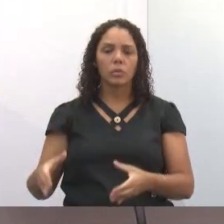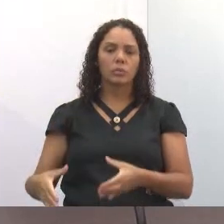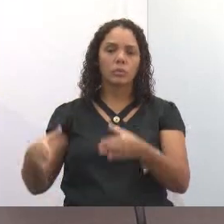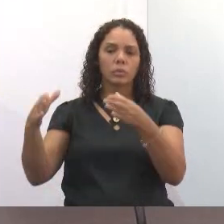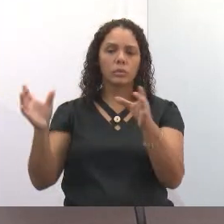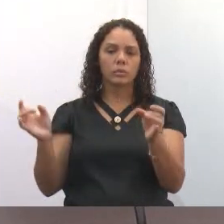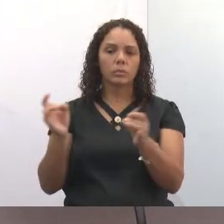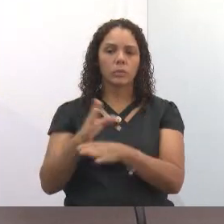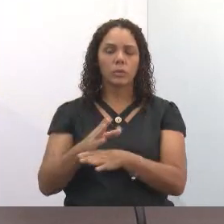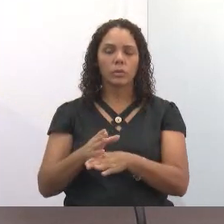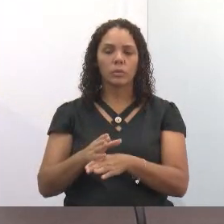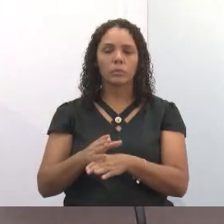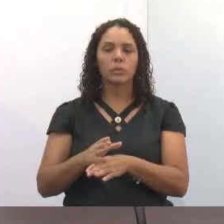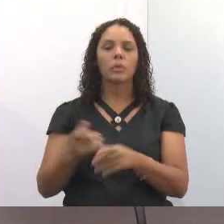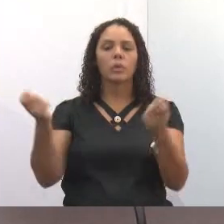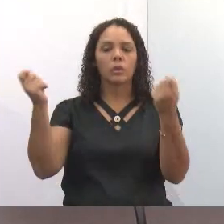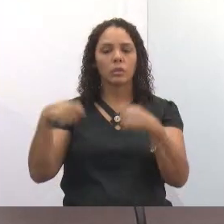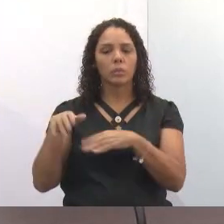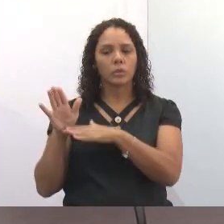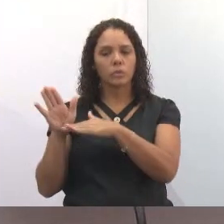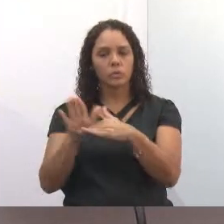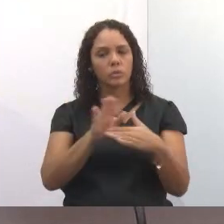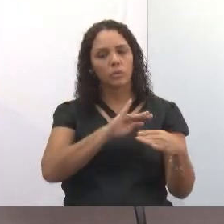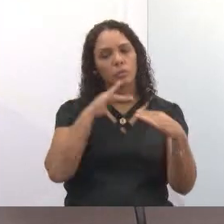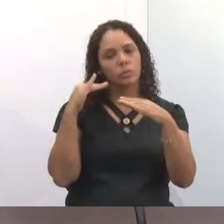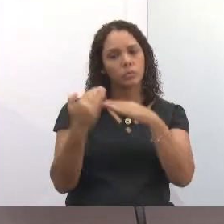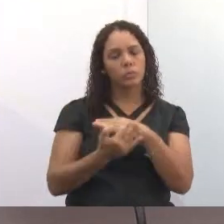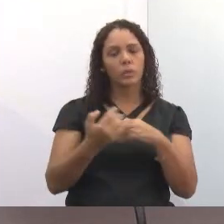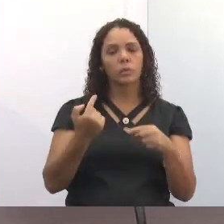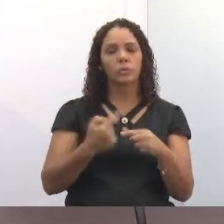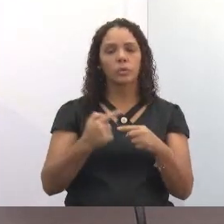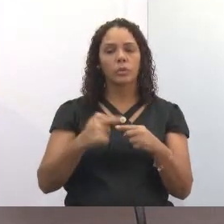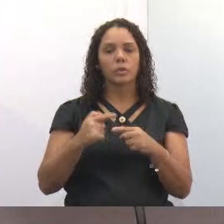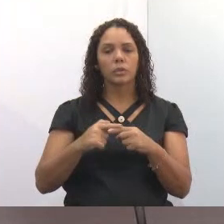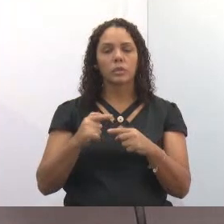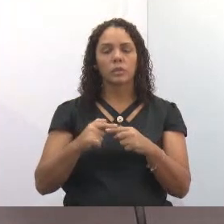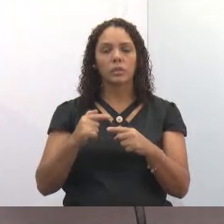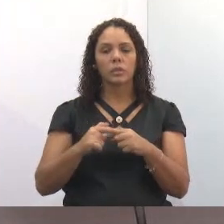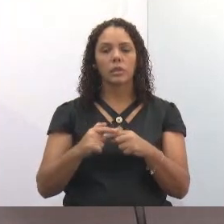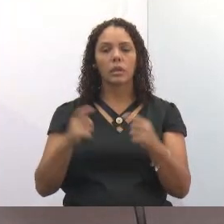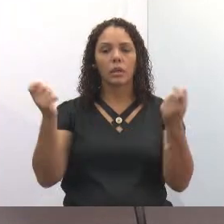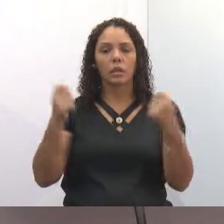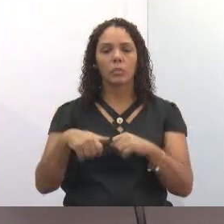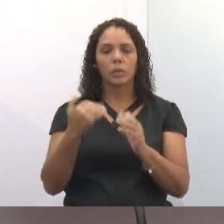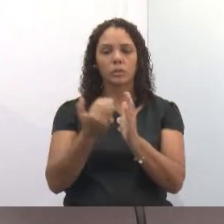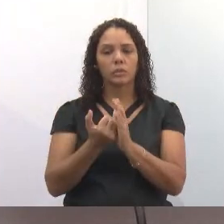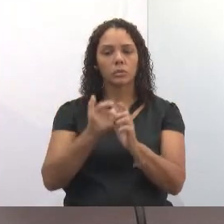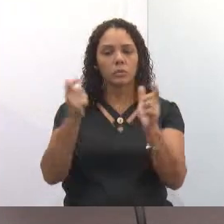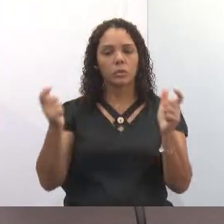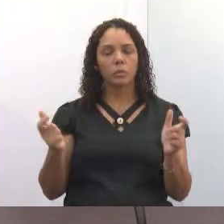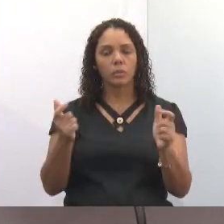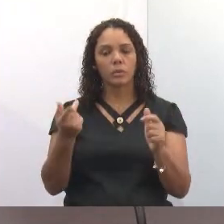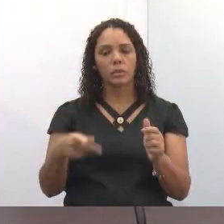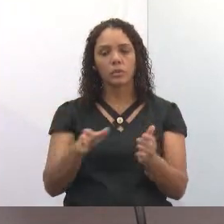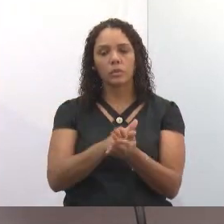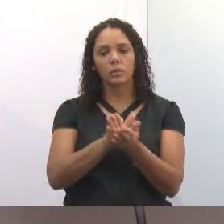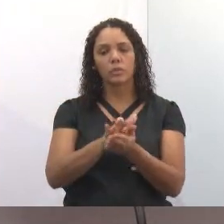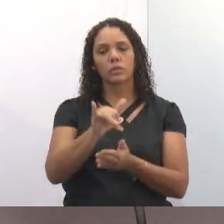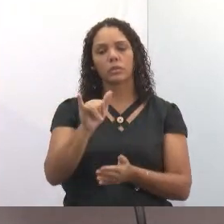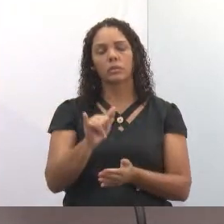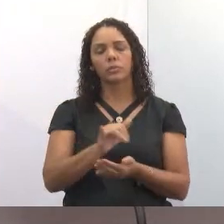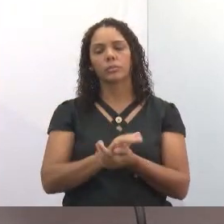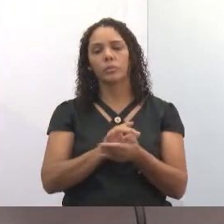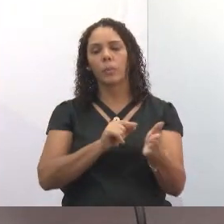sido suficientes para atender toda a demanda, pois são os reservatórios de maior capacidade do município de Jacareí. Pergunta número